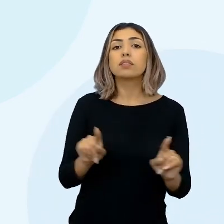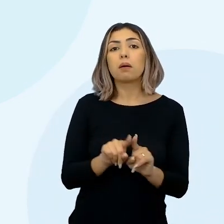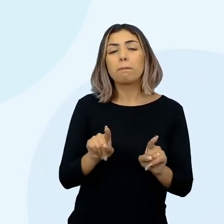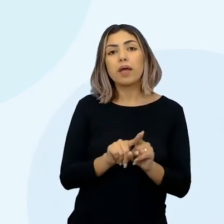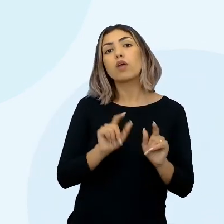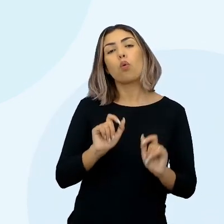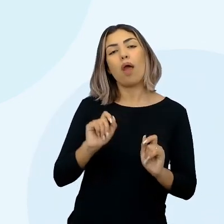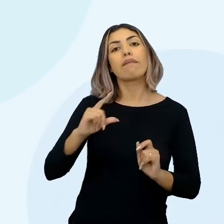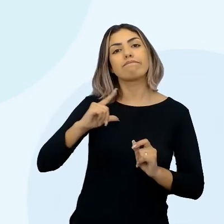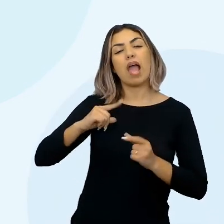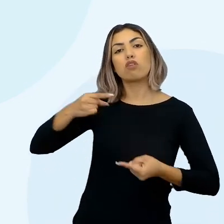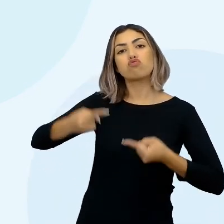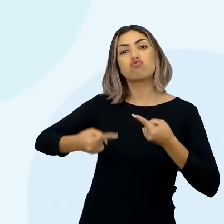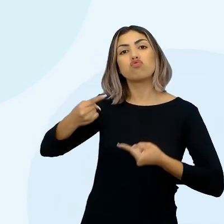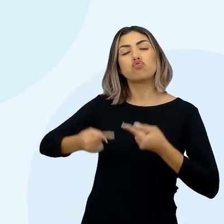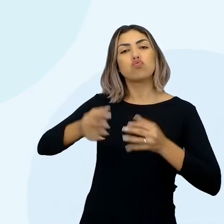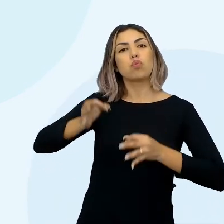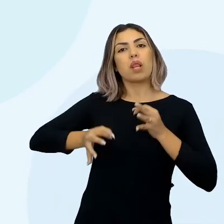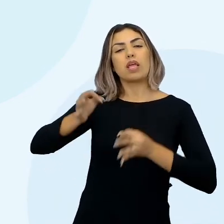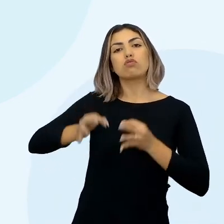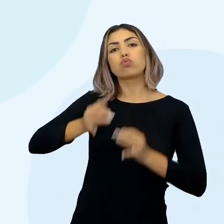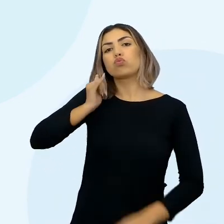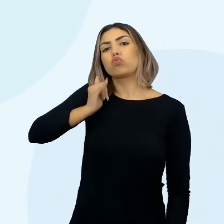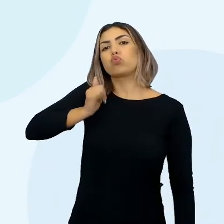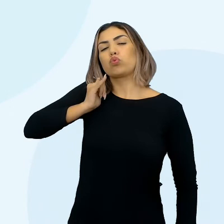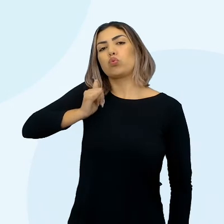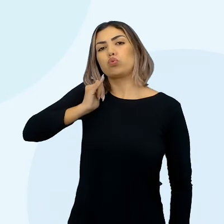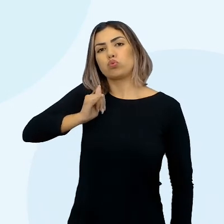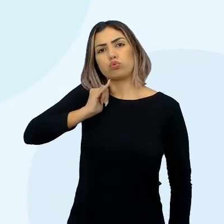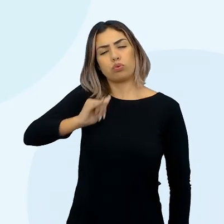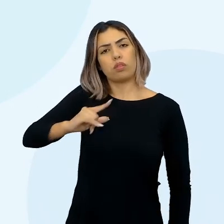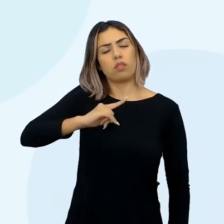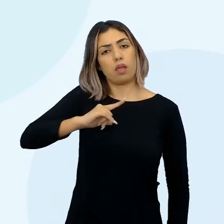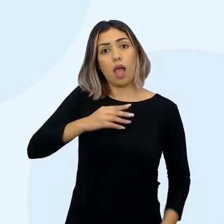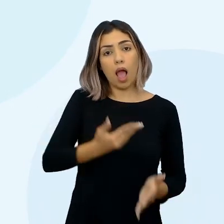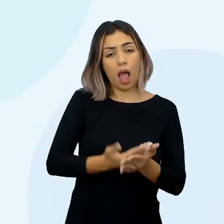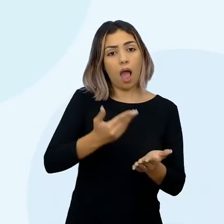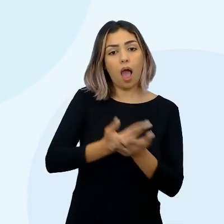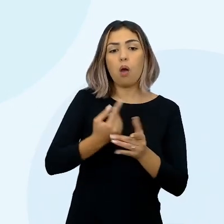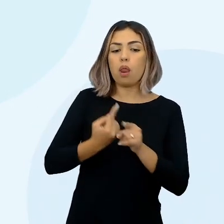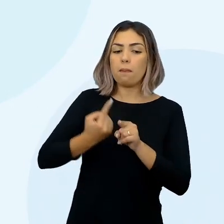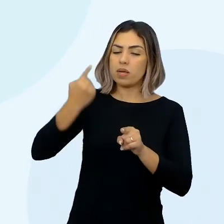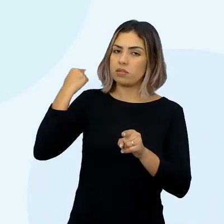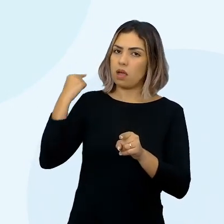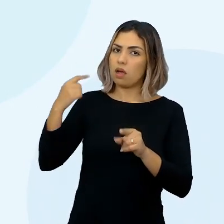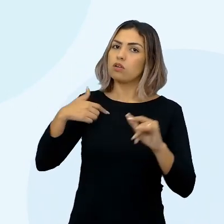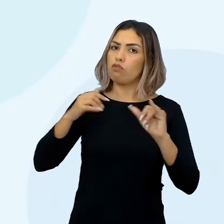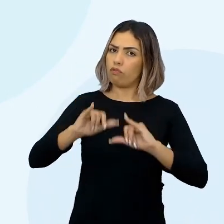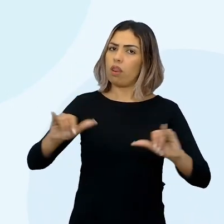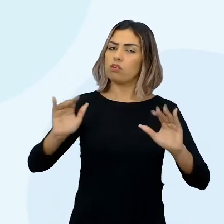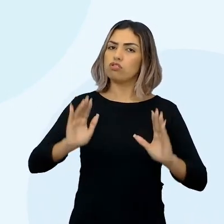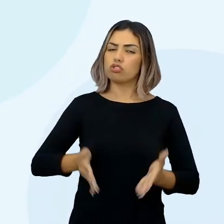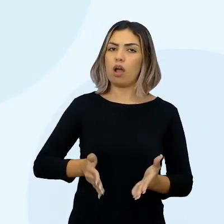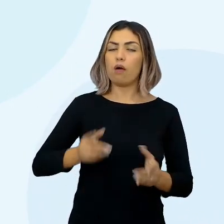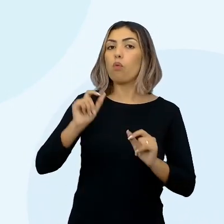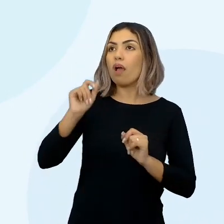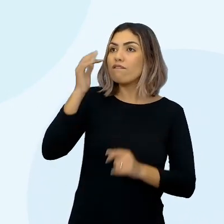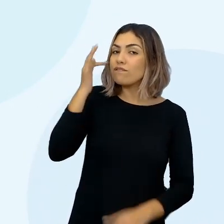discurso jurídico e científico, que eu também já mencionei. Até na aula passada eu estava falando que na filosofia o